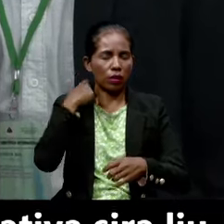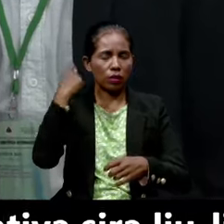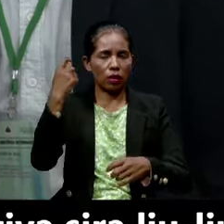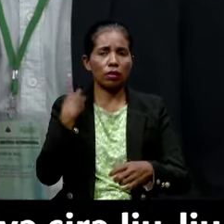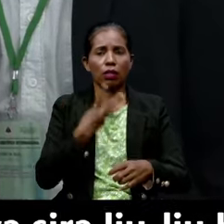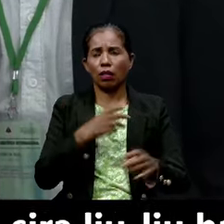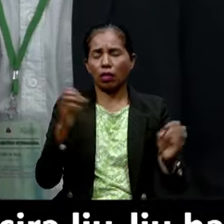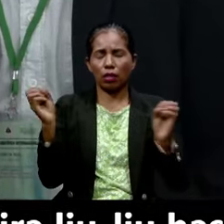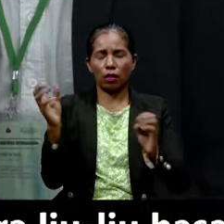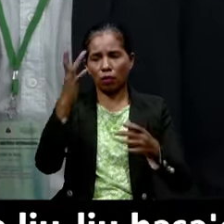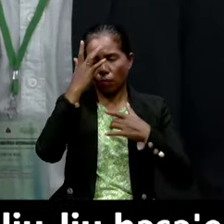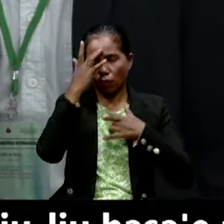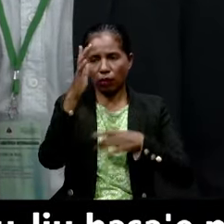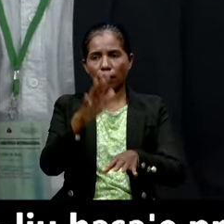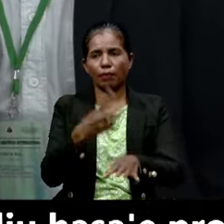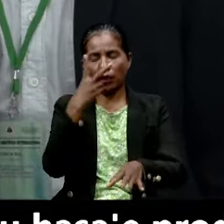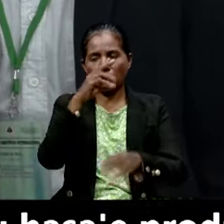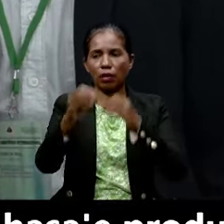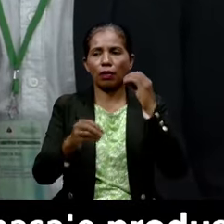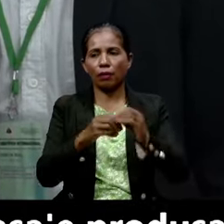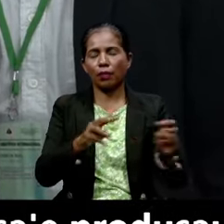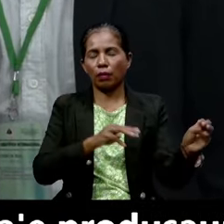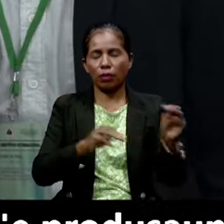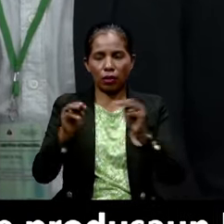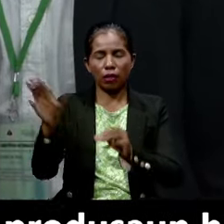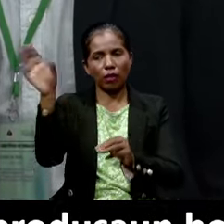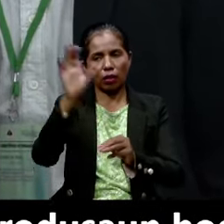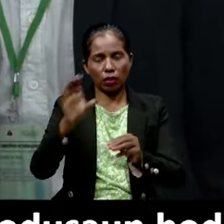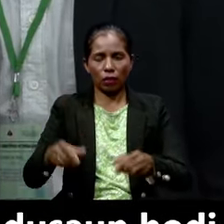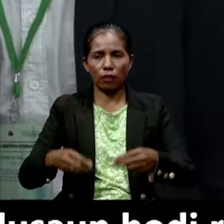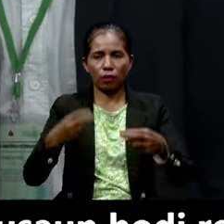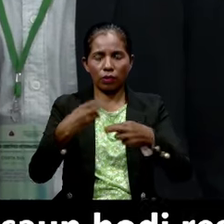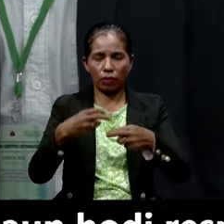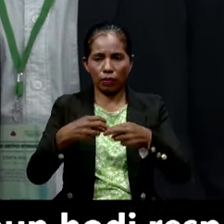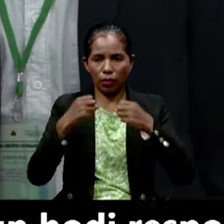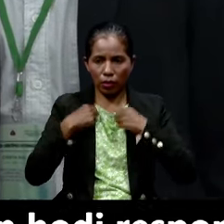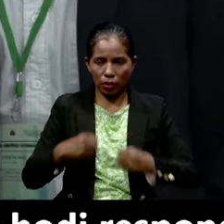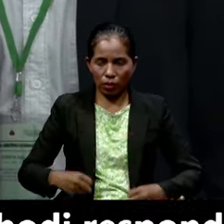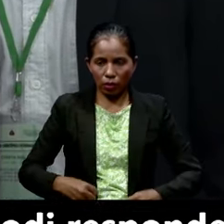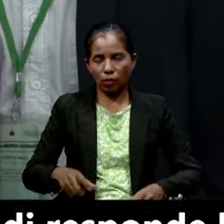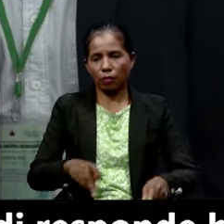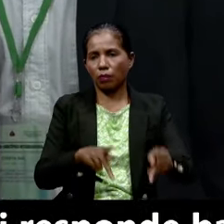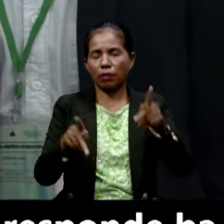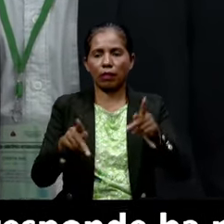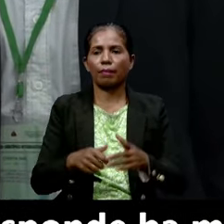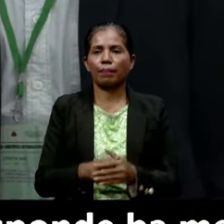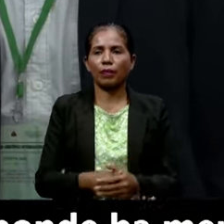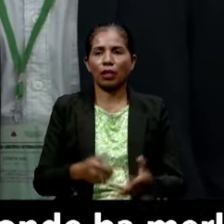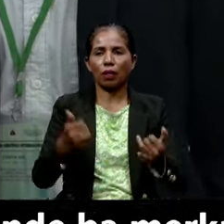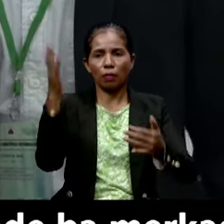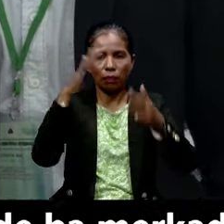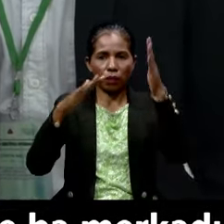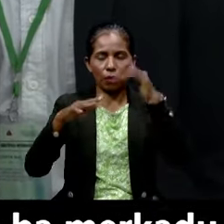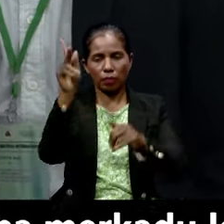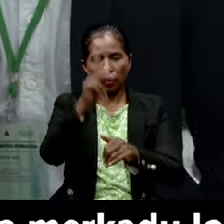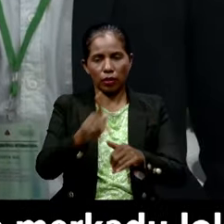kona ba moras lahadait te, tita musa re kona ba mudansis klimatikas nebe fo impacto me iha saúde pública no seluk. Agora, problema ba pesquisas